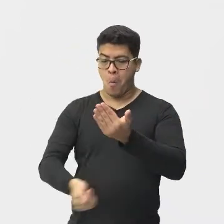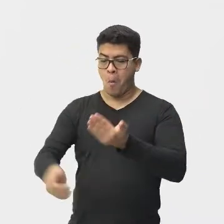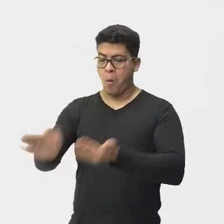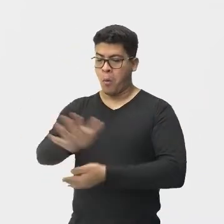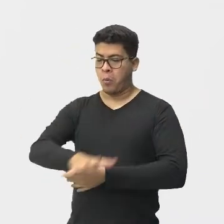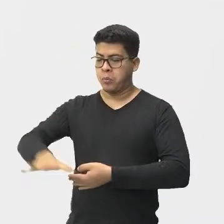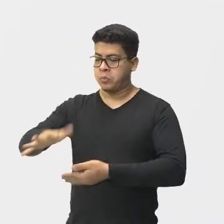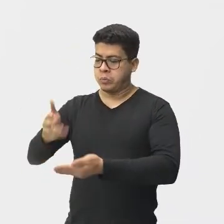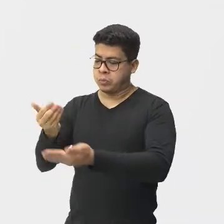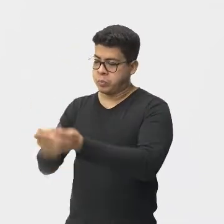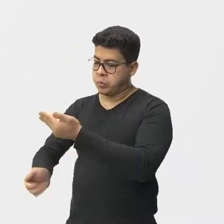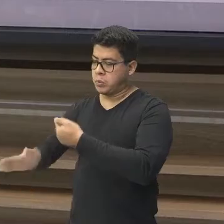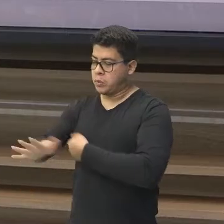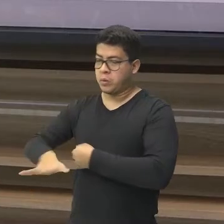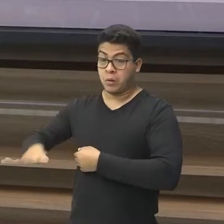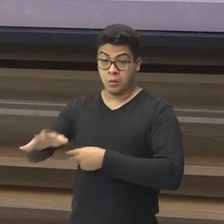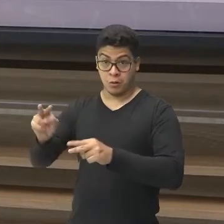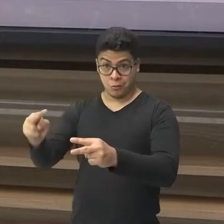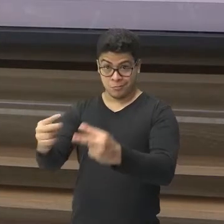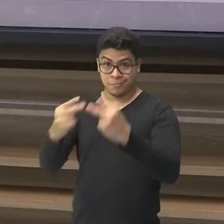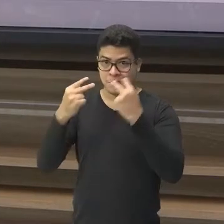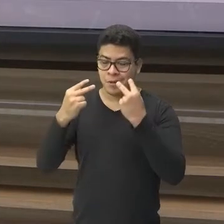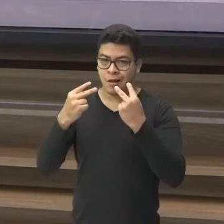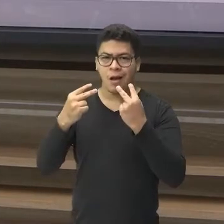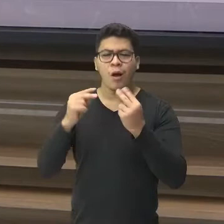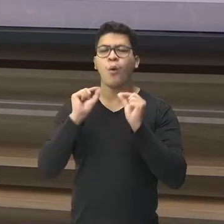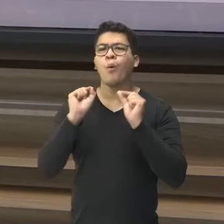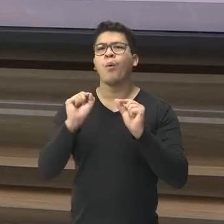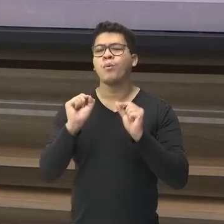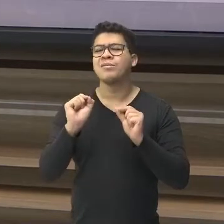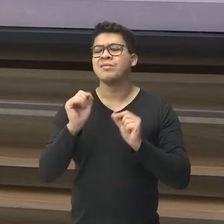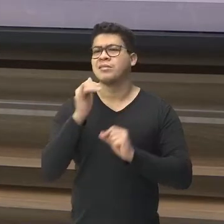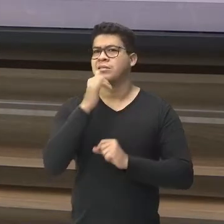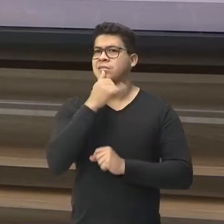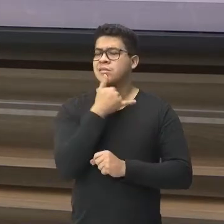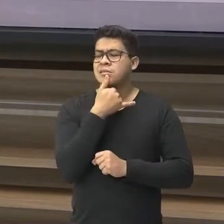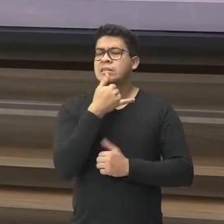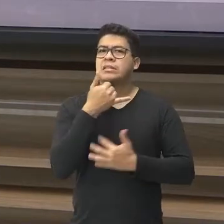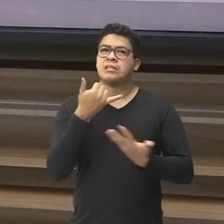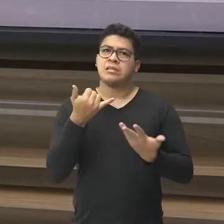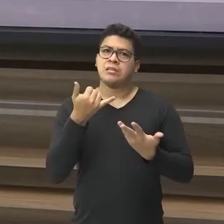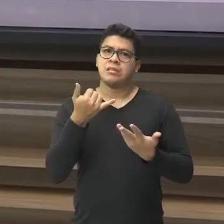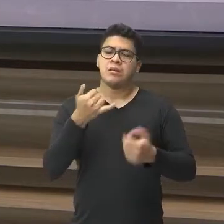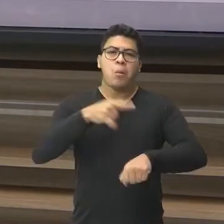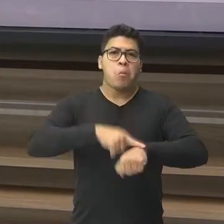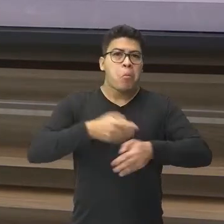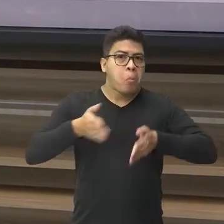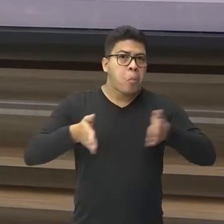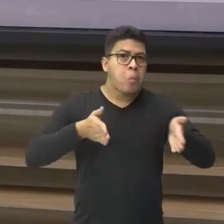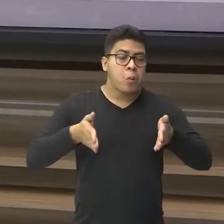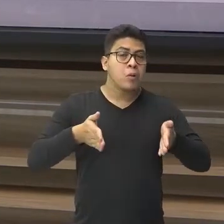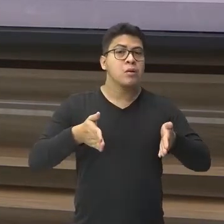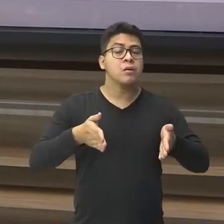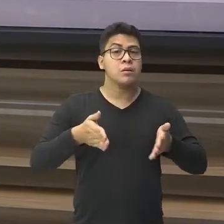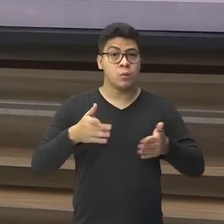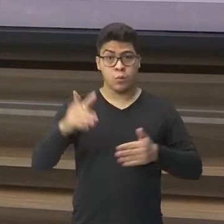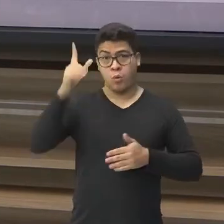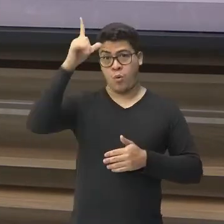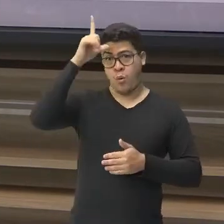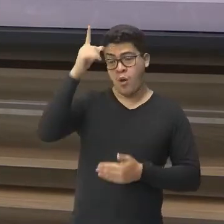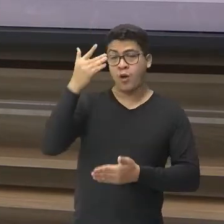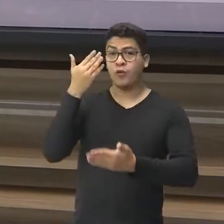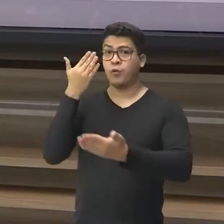quero que vocês inclusive até olhem para mim, que um episódio bem triste da Segunda Guerra Mundial é que, à medida que os alemães eles